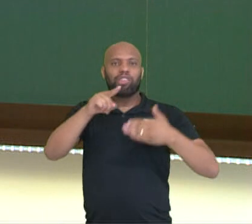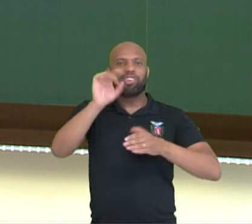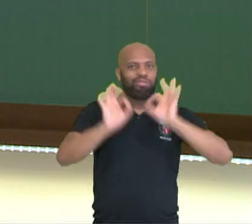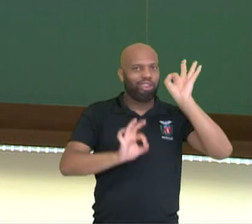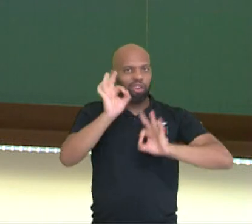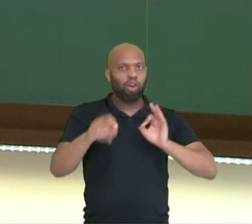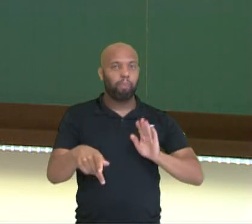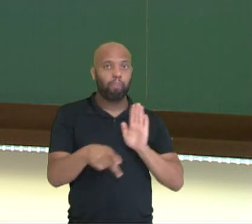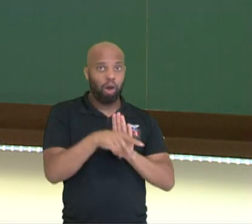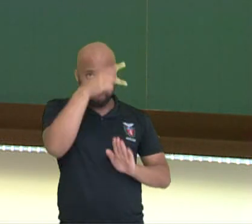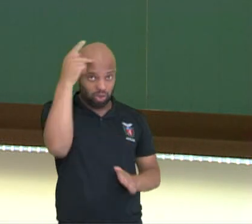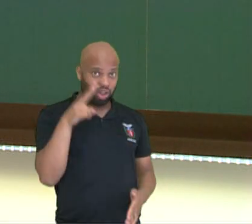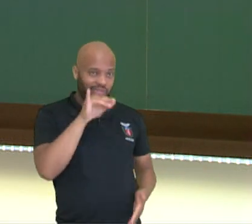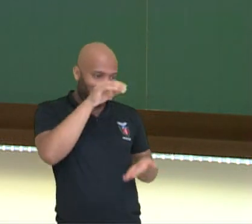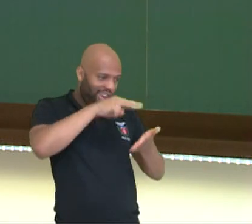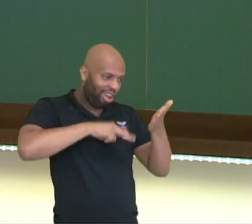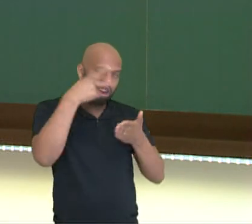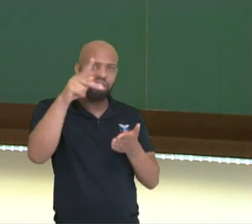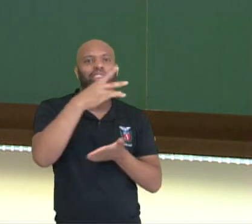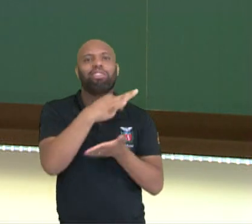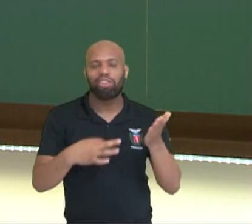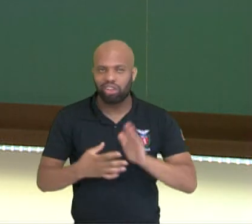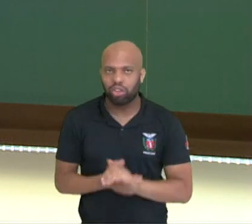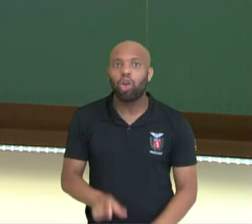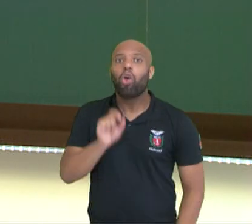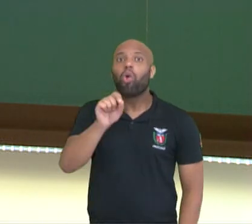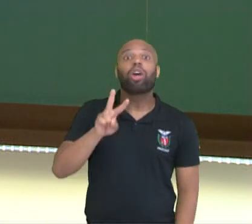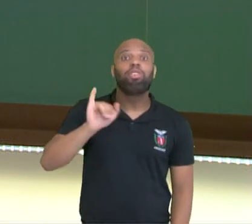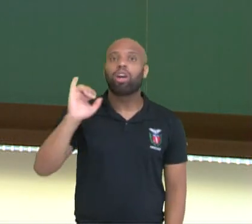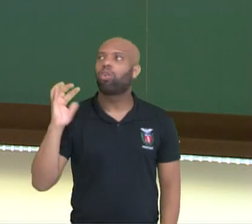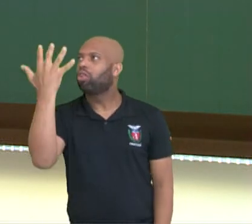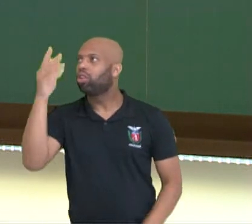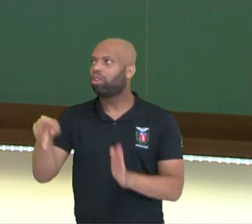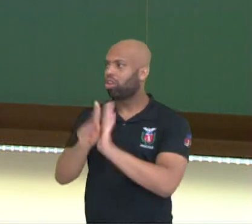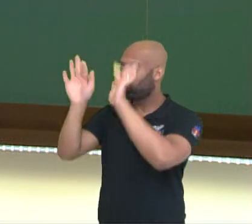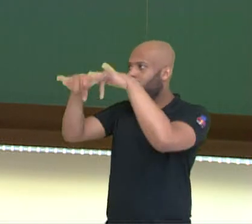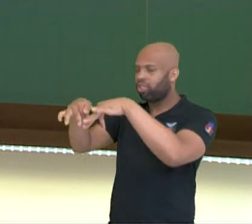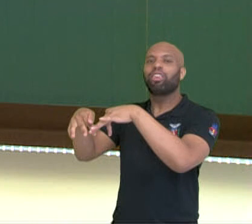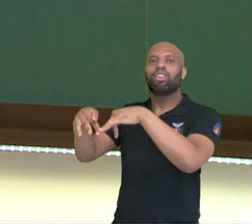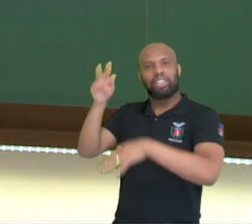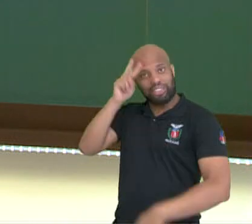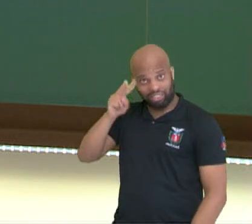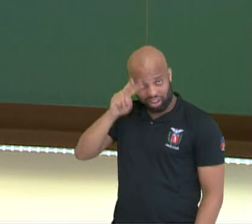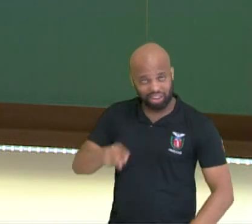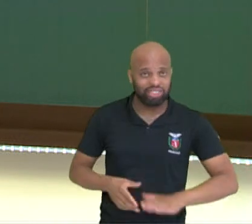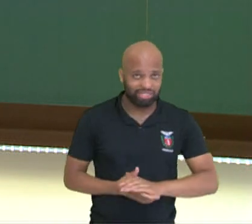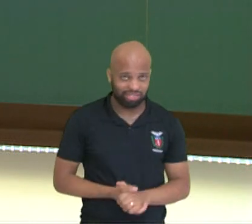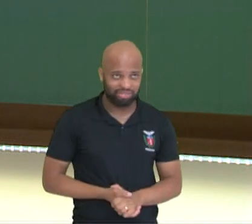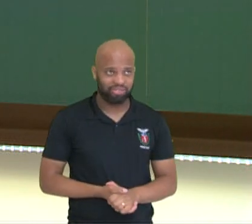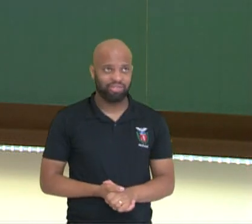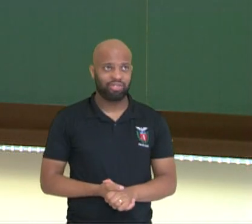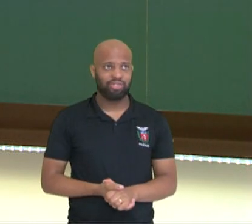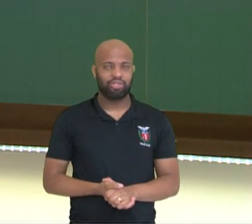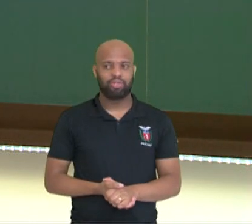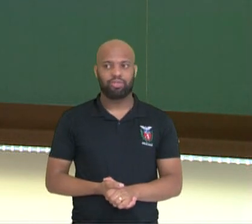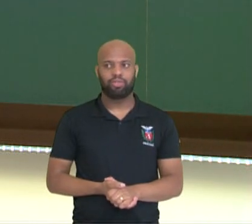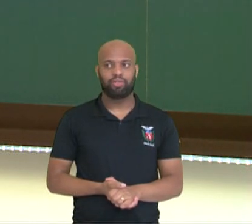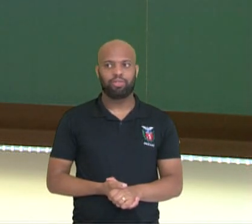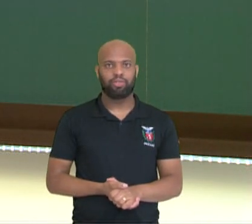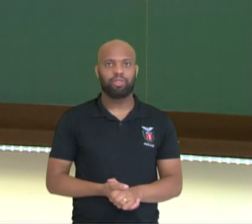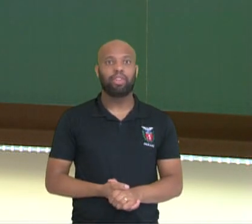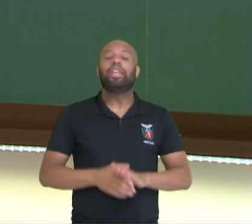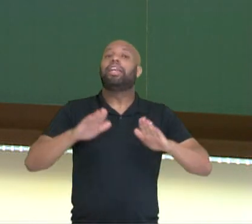Quanto ao clímax, o ponto alto, né? Não se sabe o que vai acontecer dali para frente. Acho que quando você cria